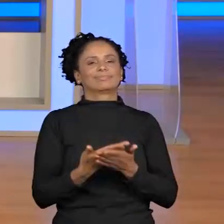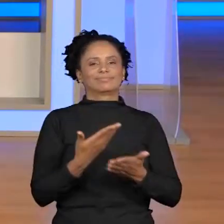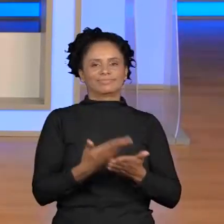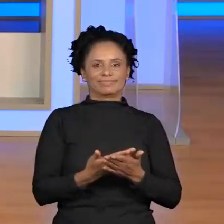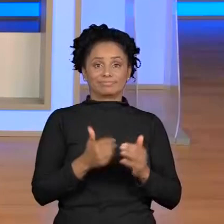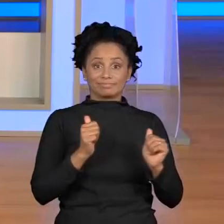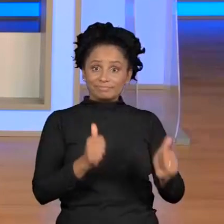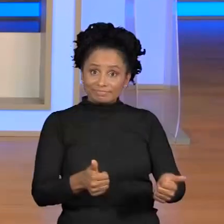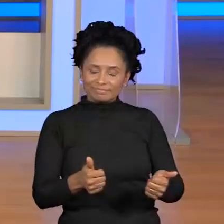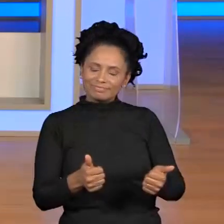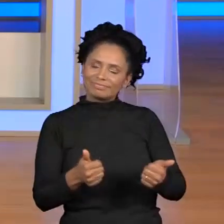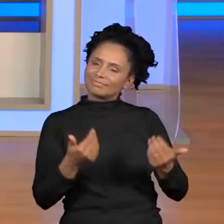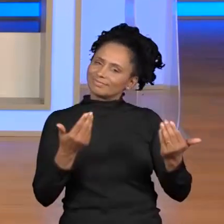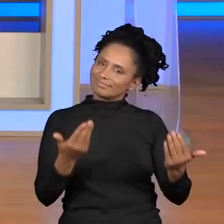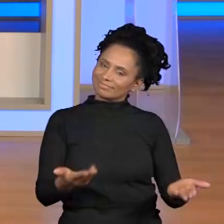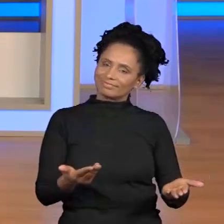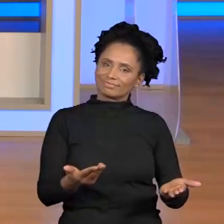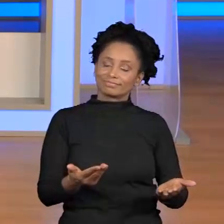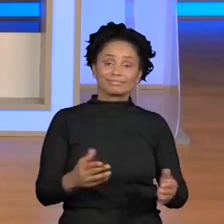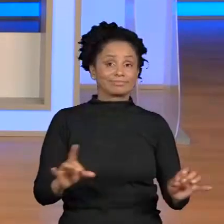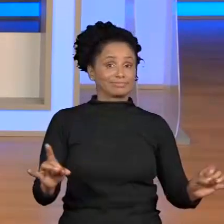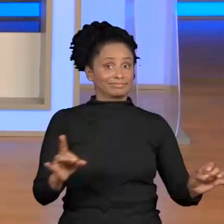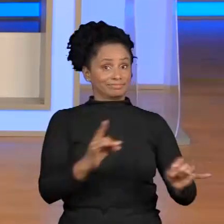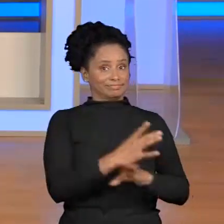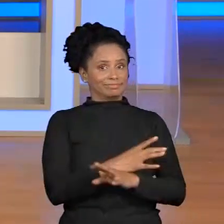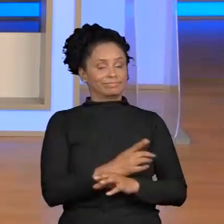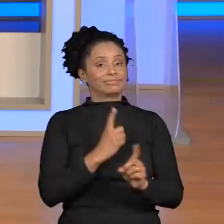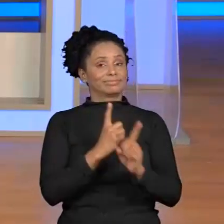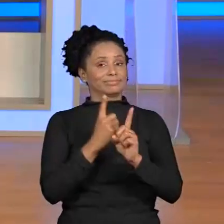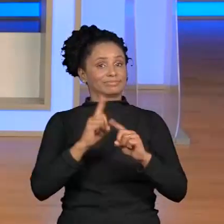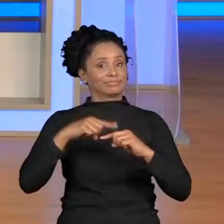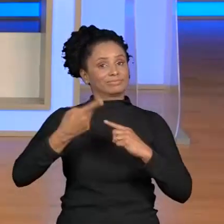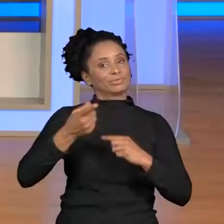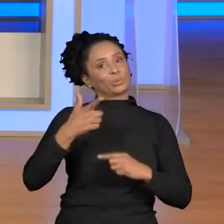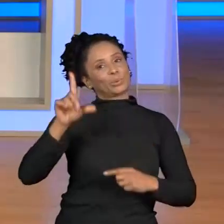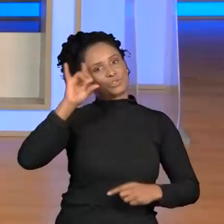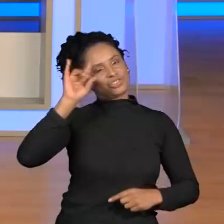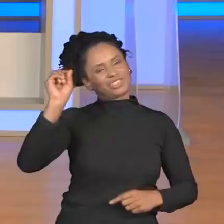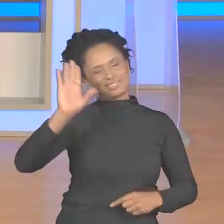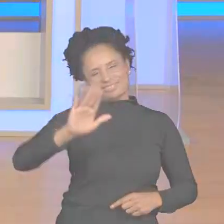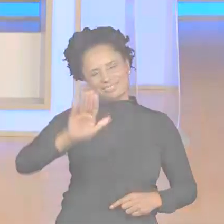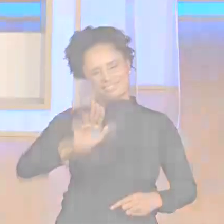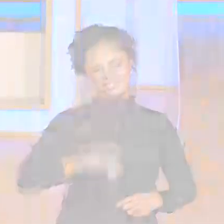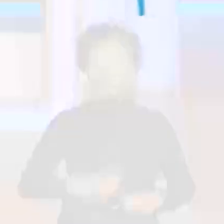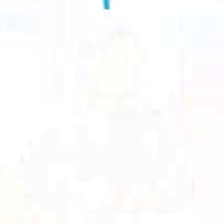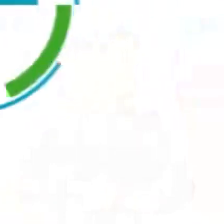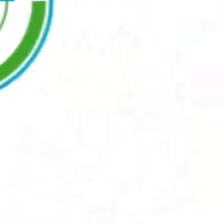aula. Estamos chegando ao fim, conto com vocês nas próximas aulas, hein, galerinha? Tchau, tchau!